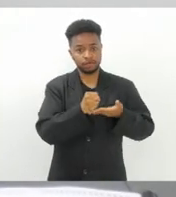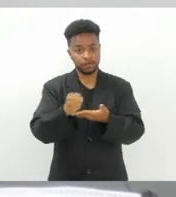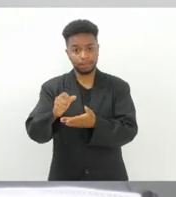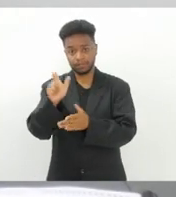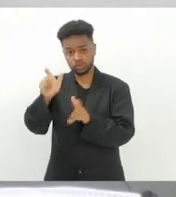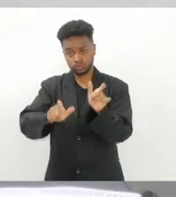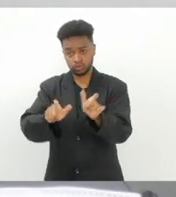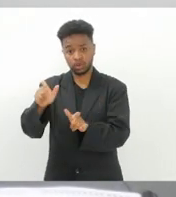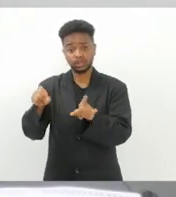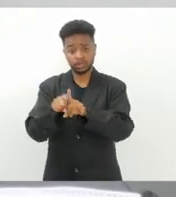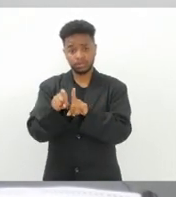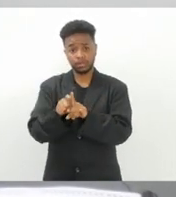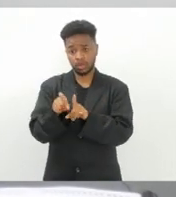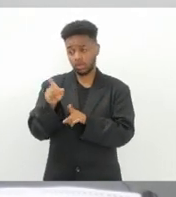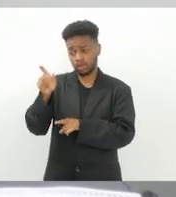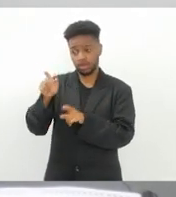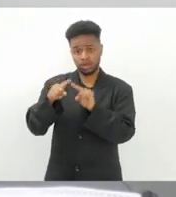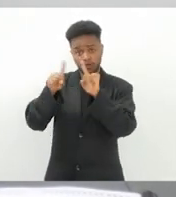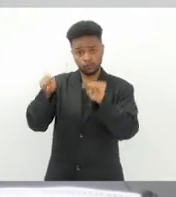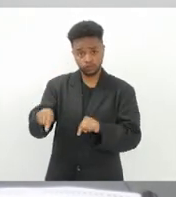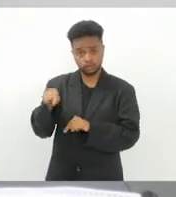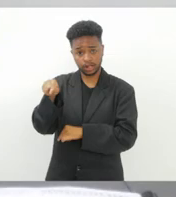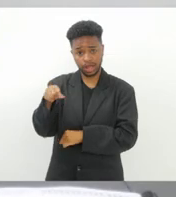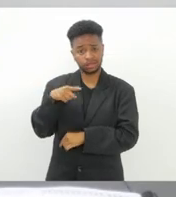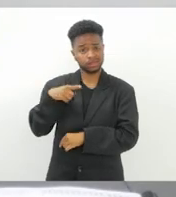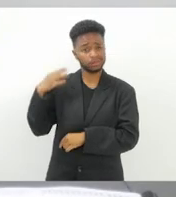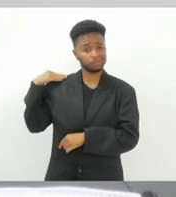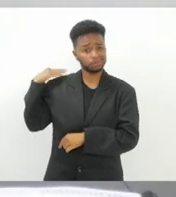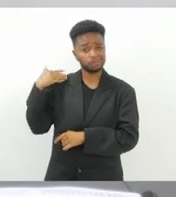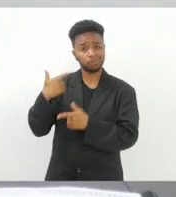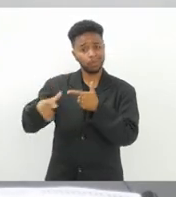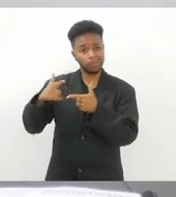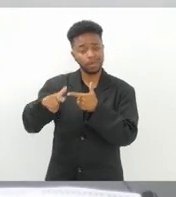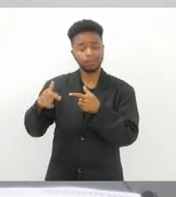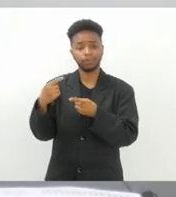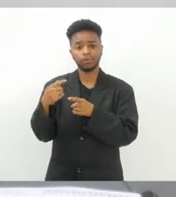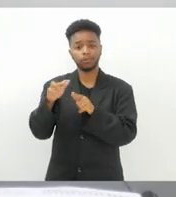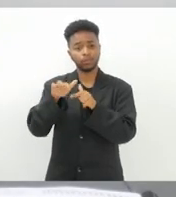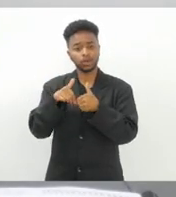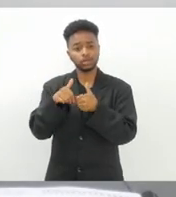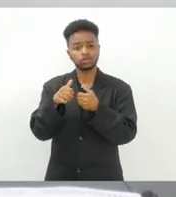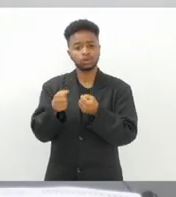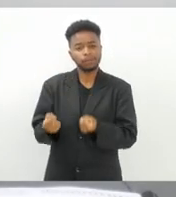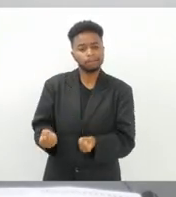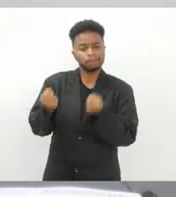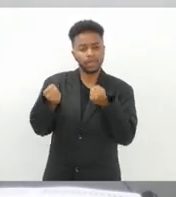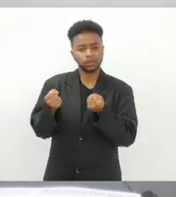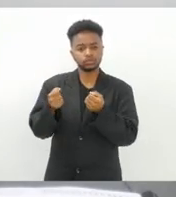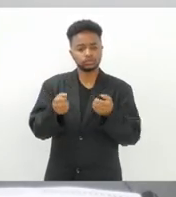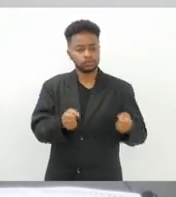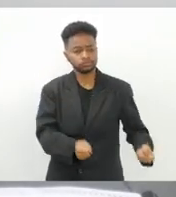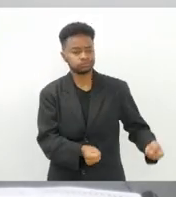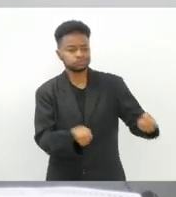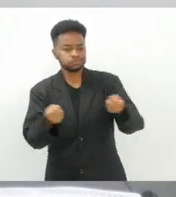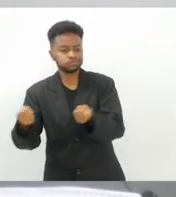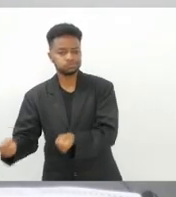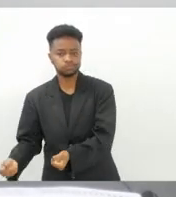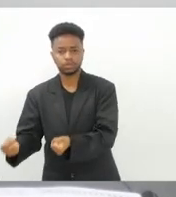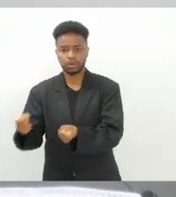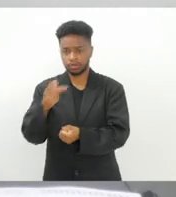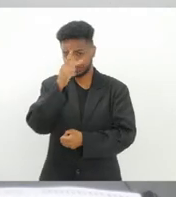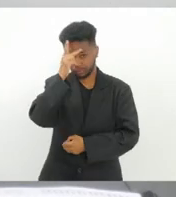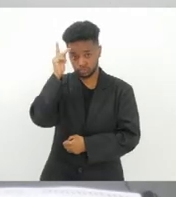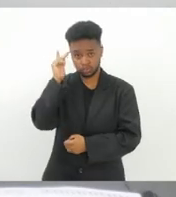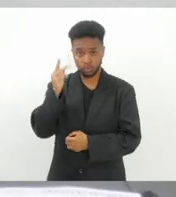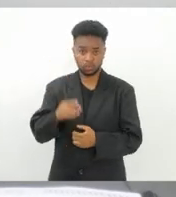ficavam também, eles, com lordose, cifose, escoliose, ficar levando um cadeirante na